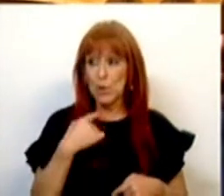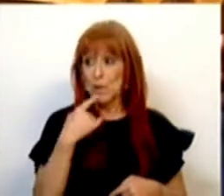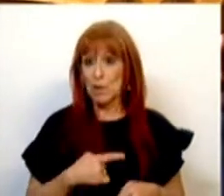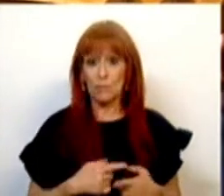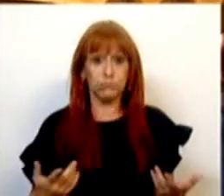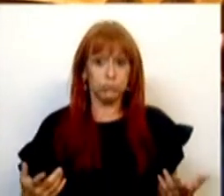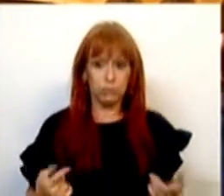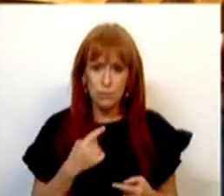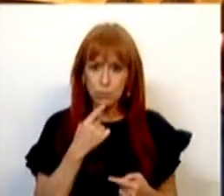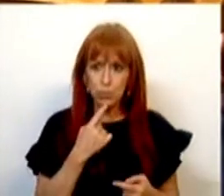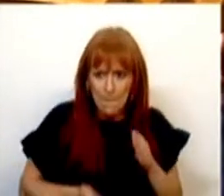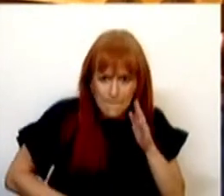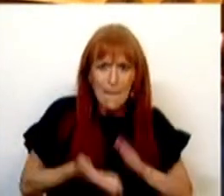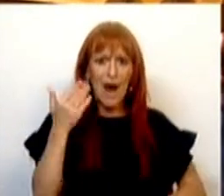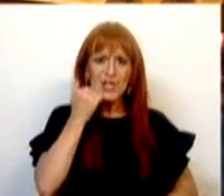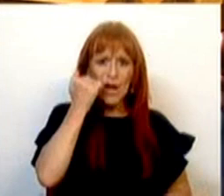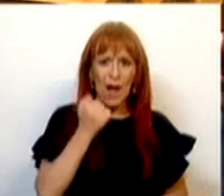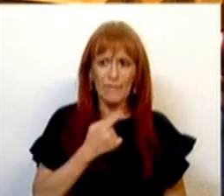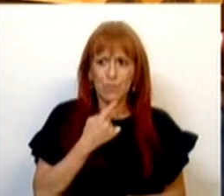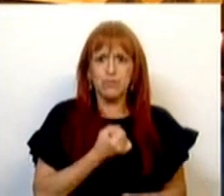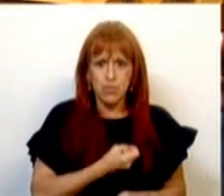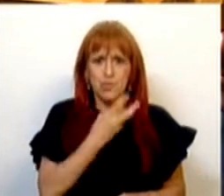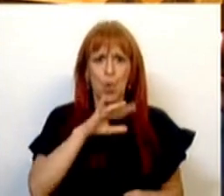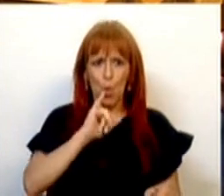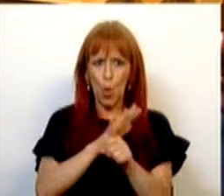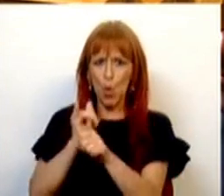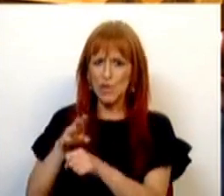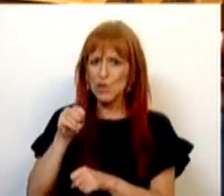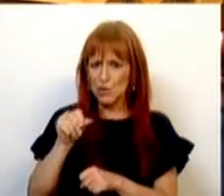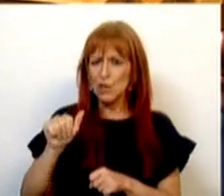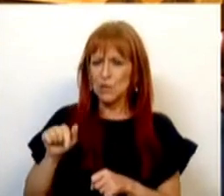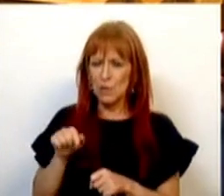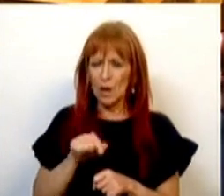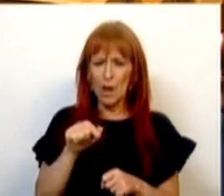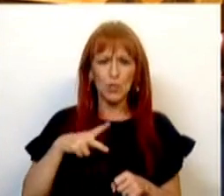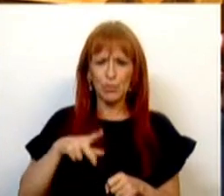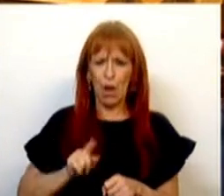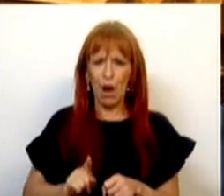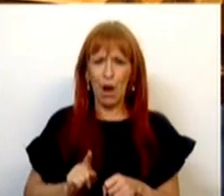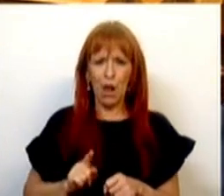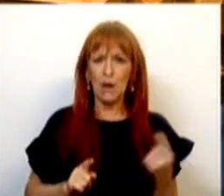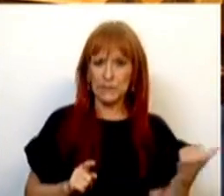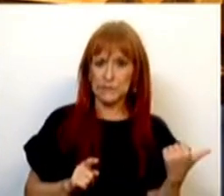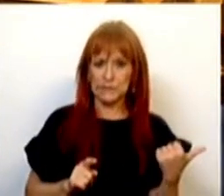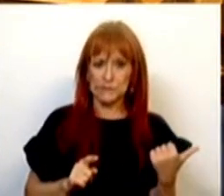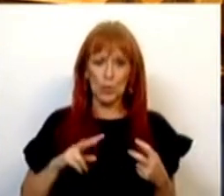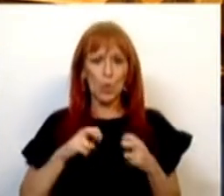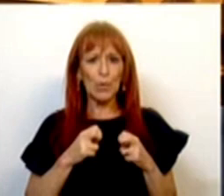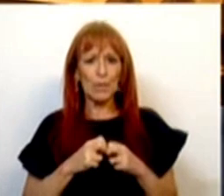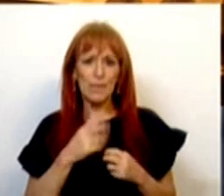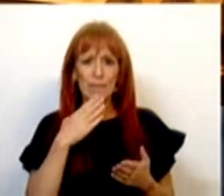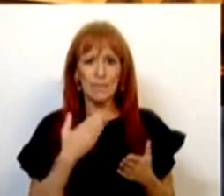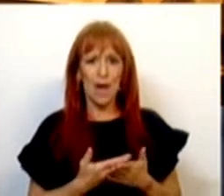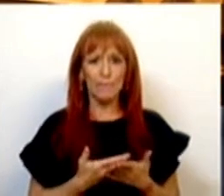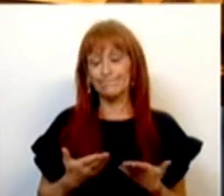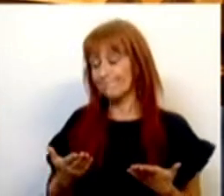que são muitíssimo mais graves que em muitas outras regiões do país. E o problema aqui que se